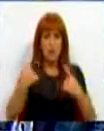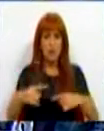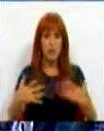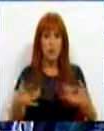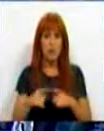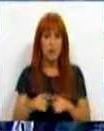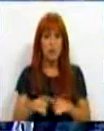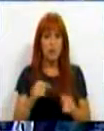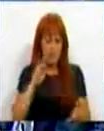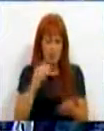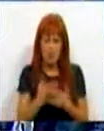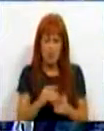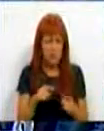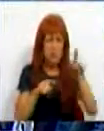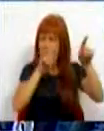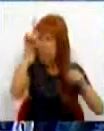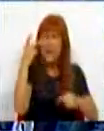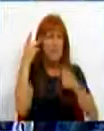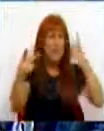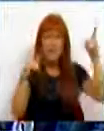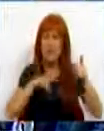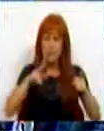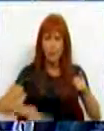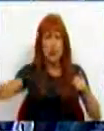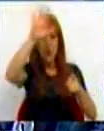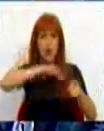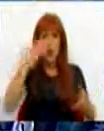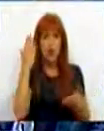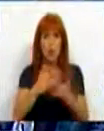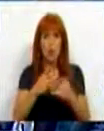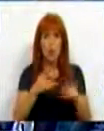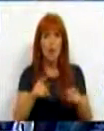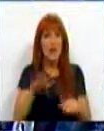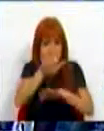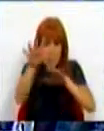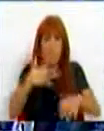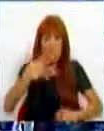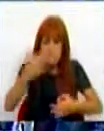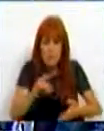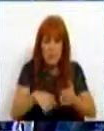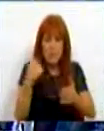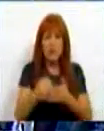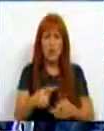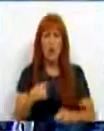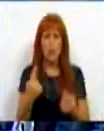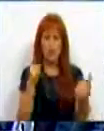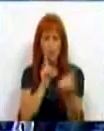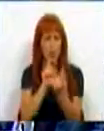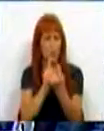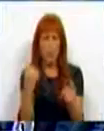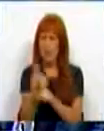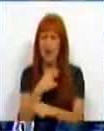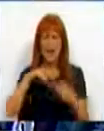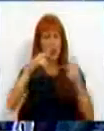tem visitado as comarcas todas do país, e não são só as sedes das comarcas, são as comarcas todas. E eu tenho recebido dezenas